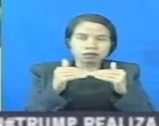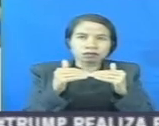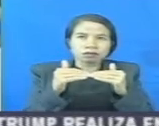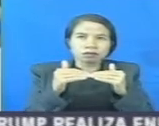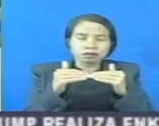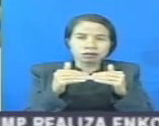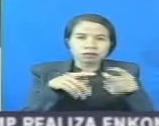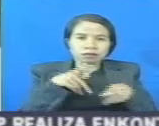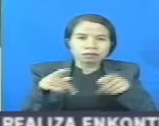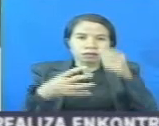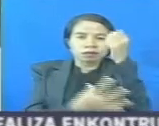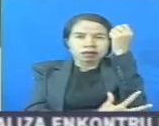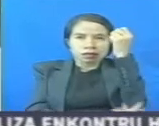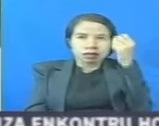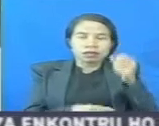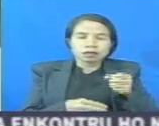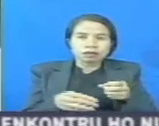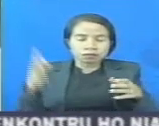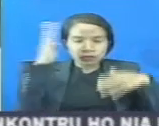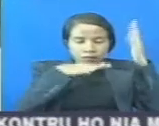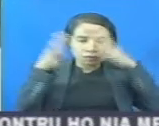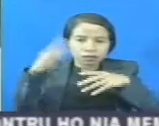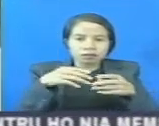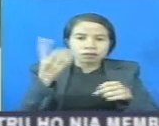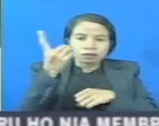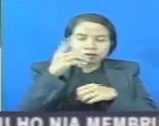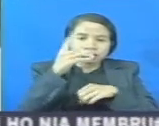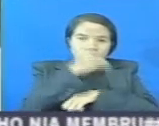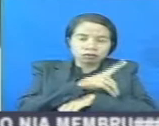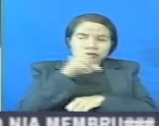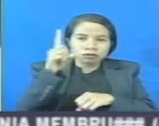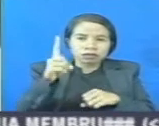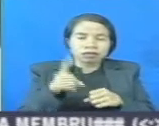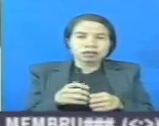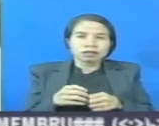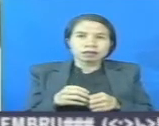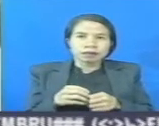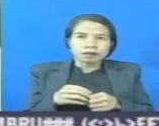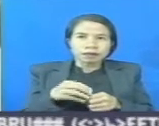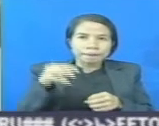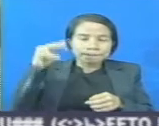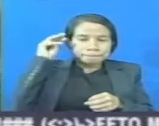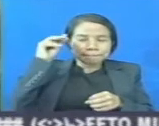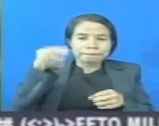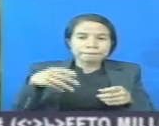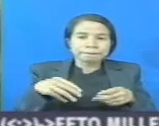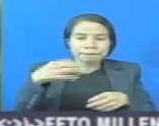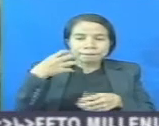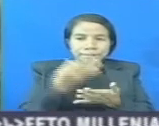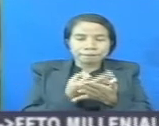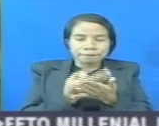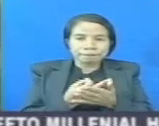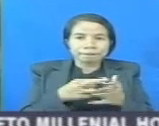avaliação vulnerável no risco ba perigo ne. Alau durante lorong ida e salão auditorio Ministério Finanças,